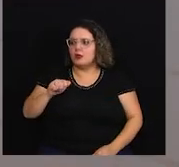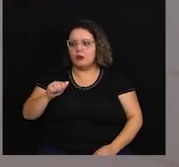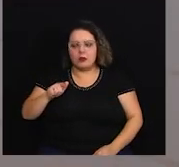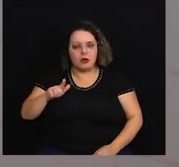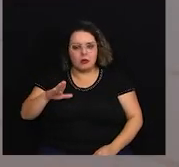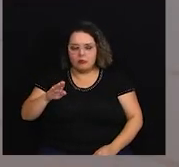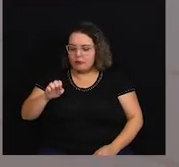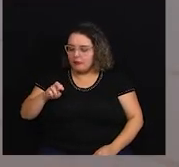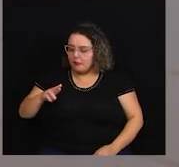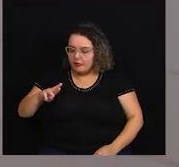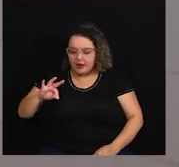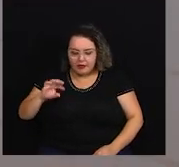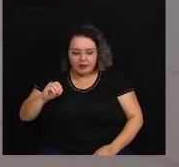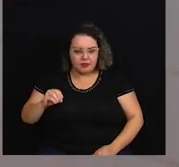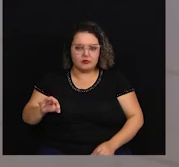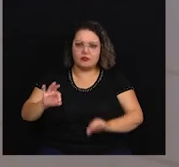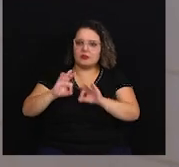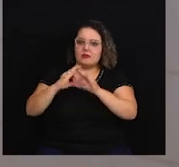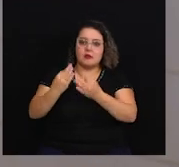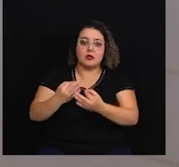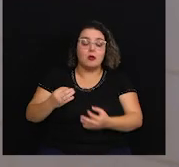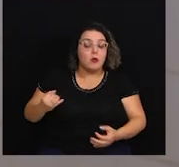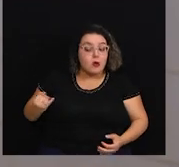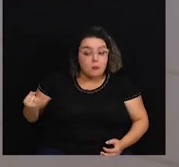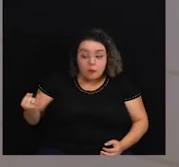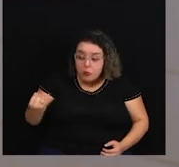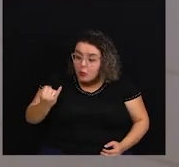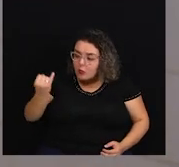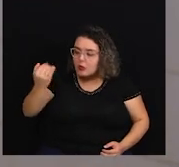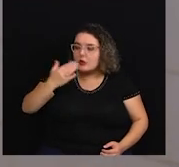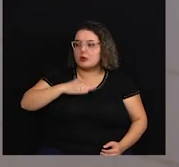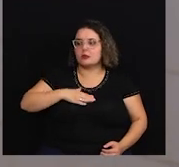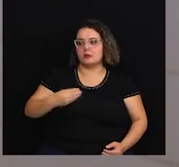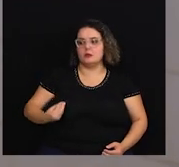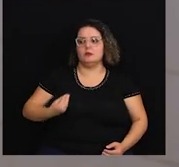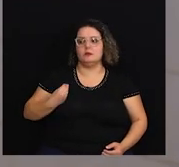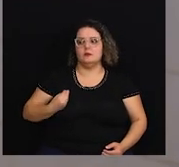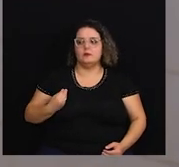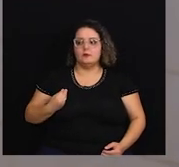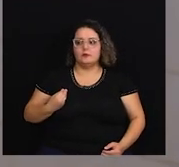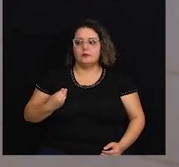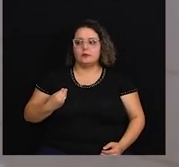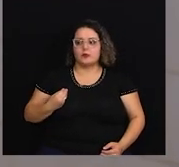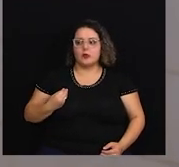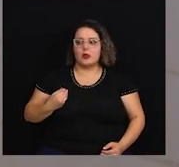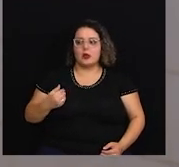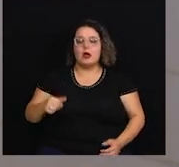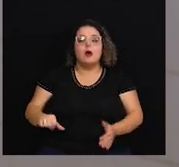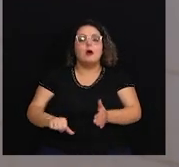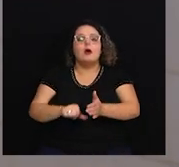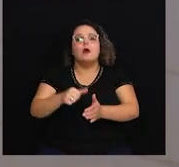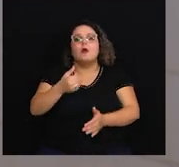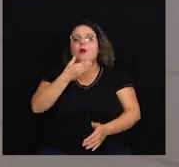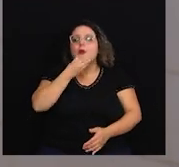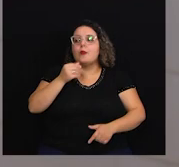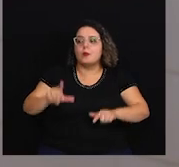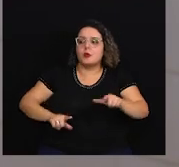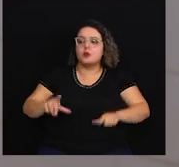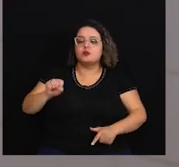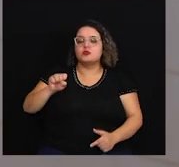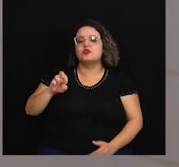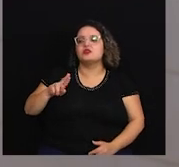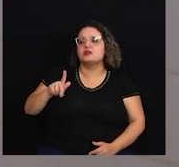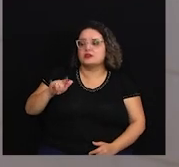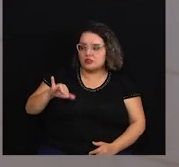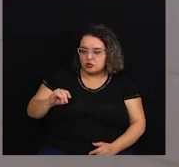são muito importante na minha vida eu fui criado com o primo dele com a primeira geração com Sérgio mirra depois eu